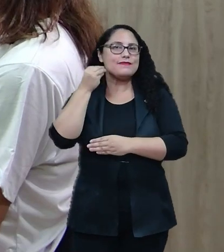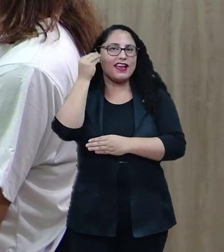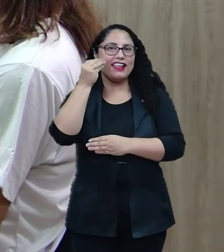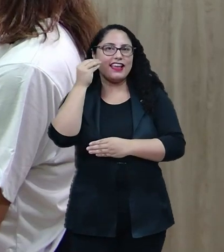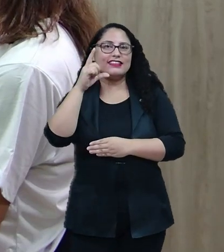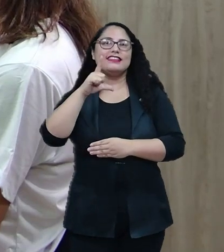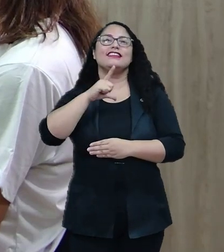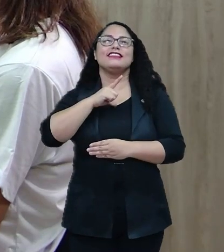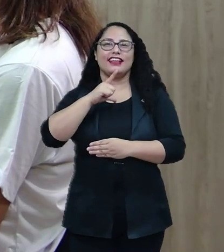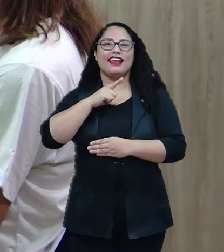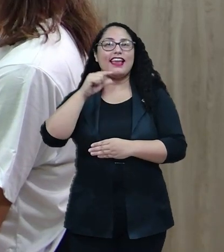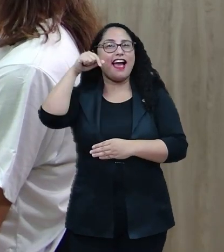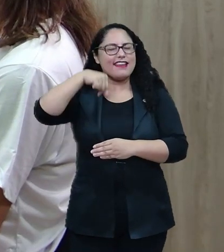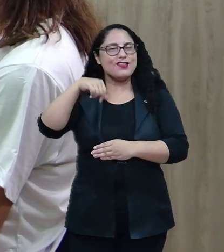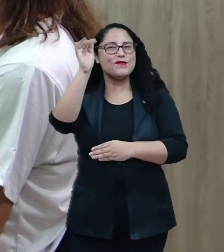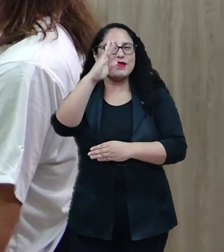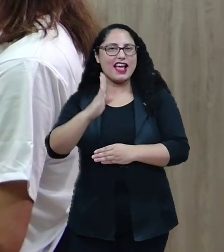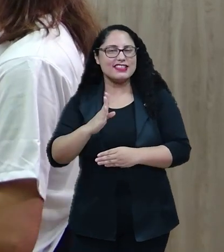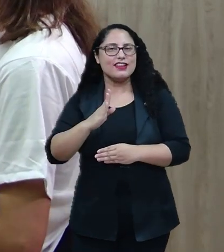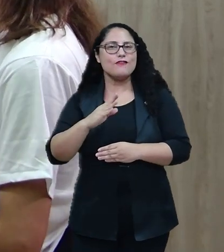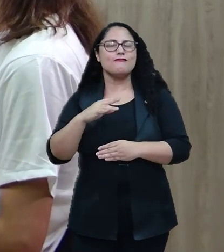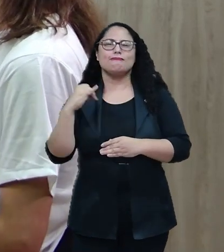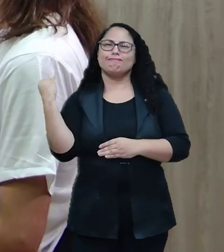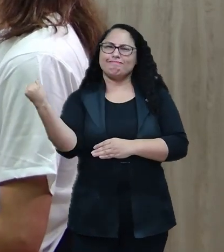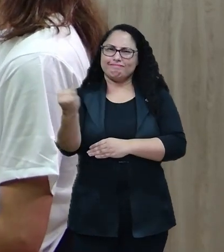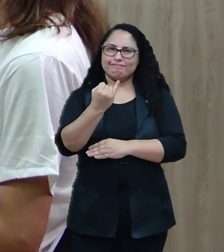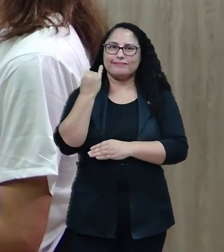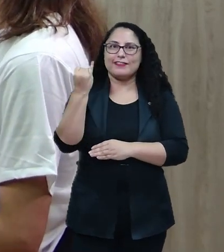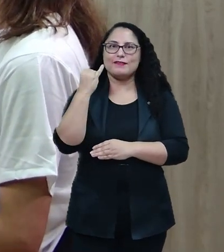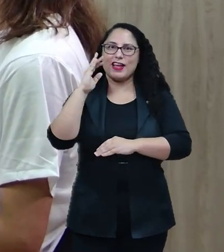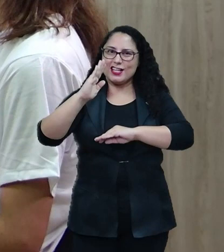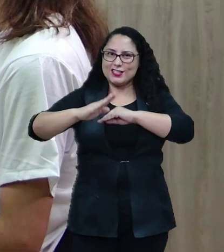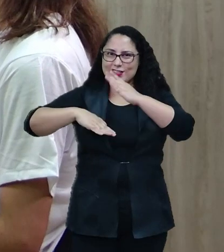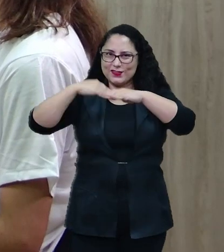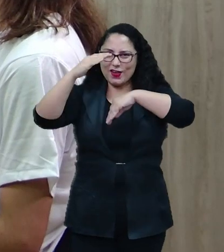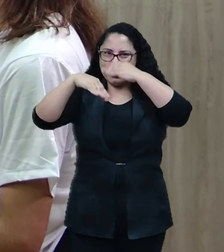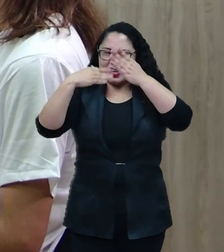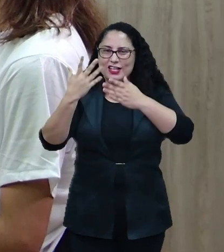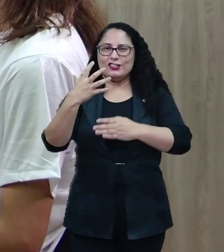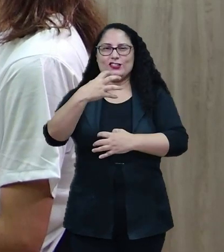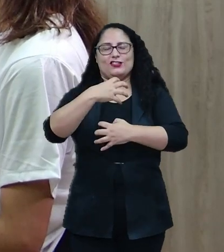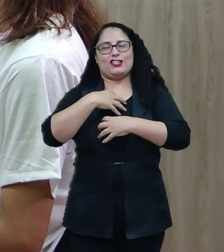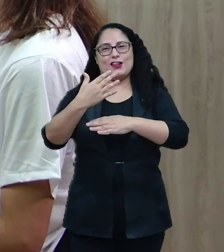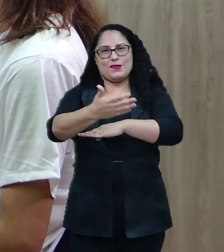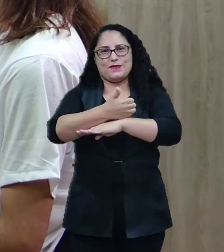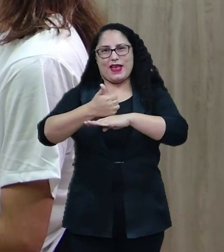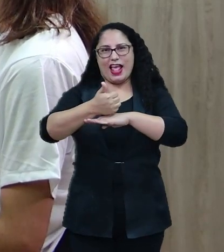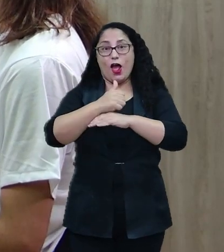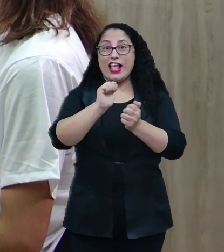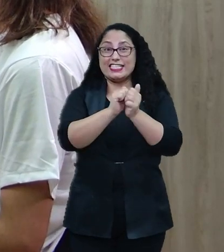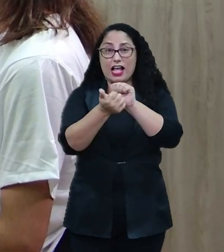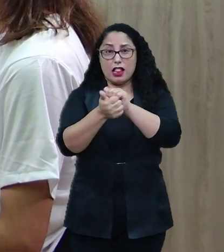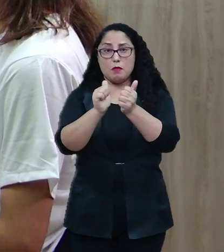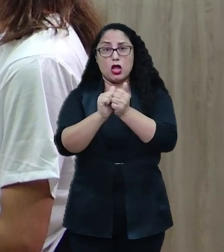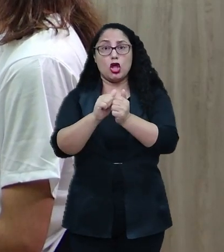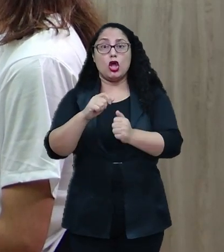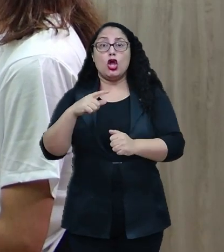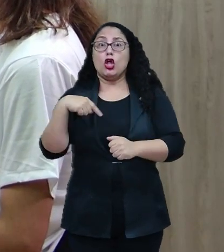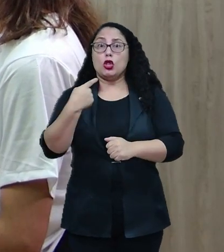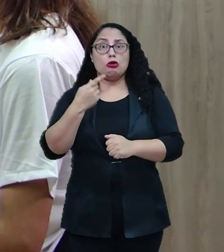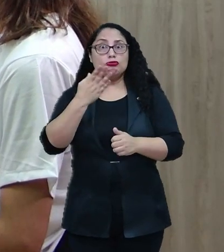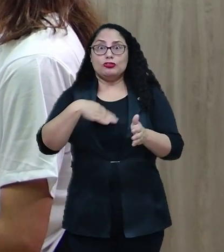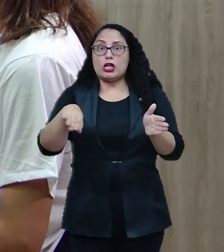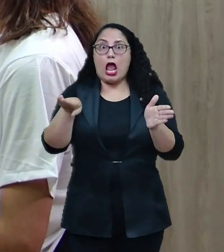que a gente teve aqui no Brasil foram essenciais para a gente poder se desenvolver de uma maneira melhor lá e se adaptar, porque a gente não chegou